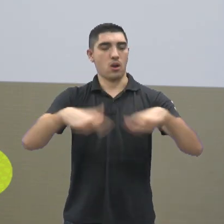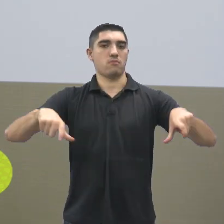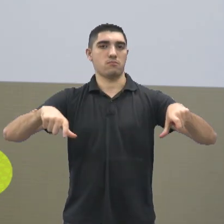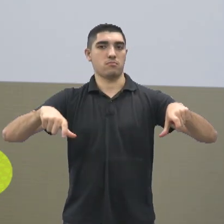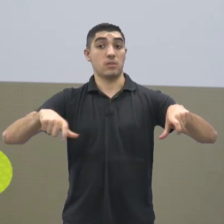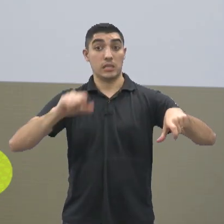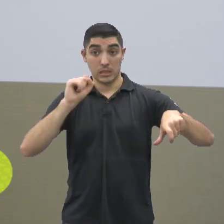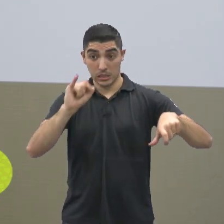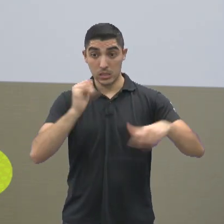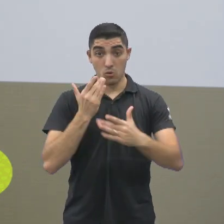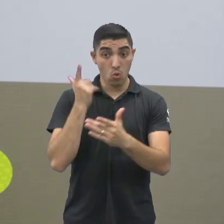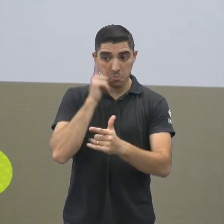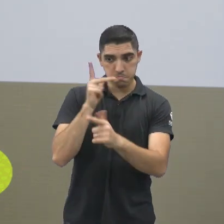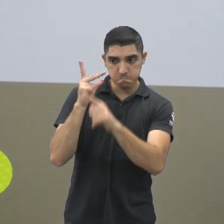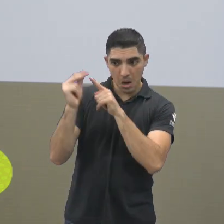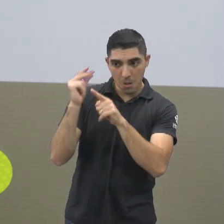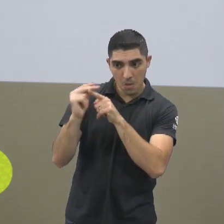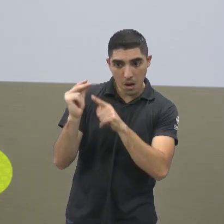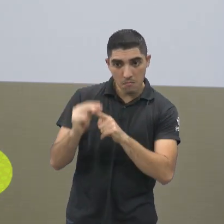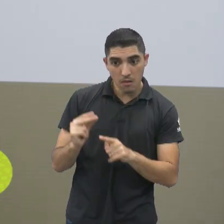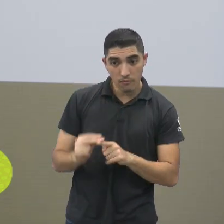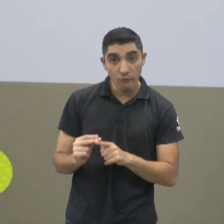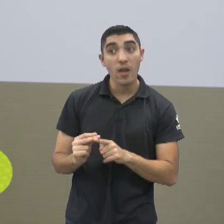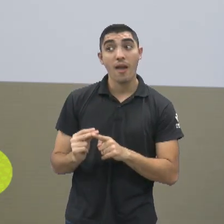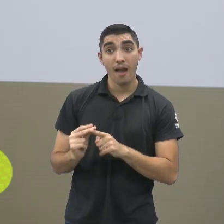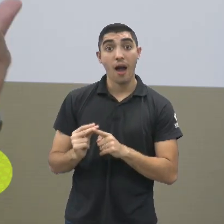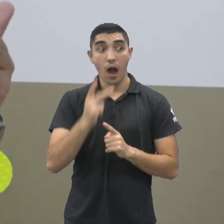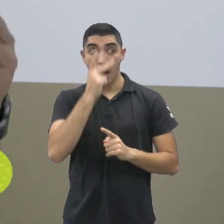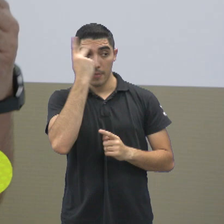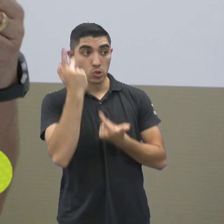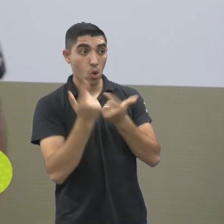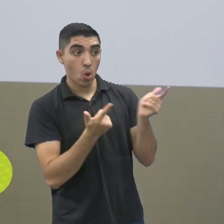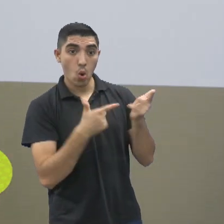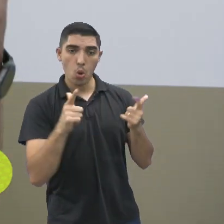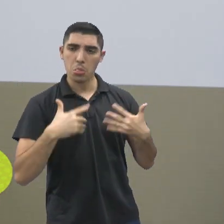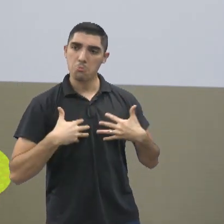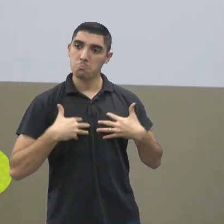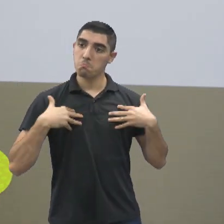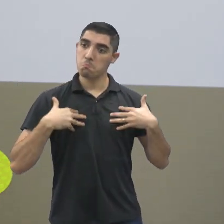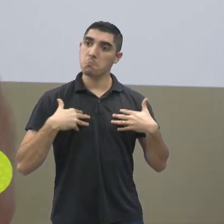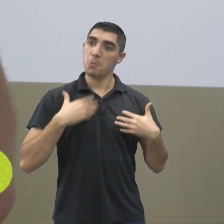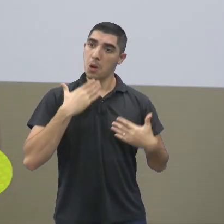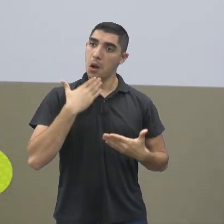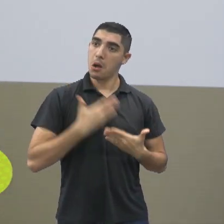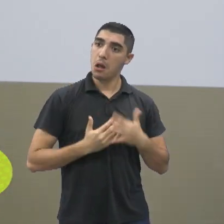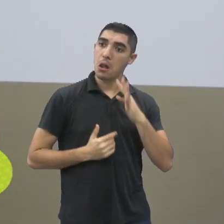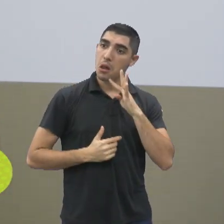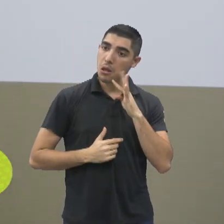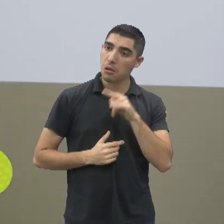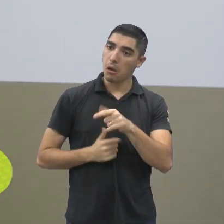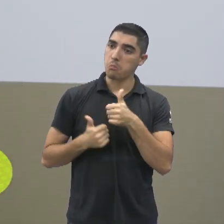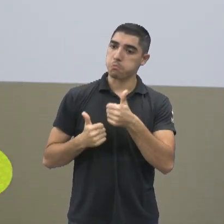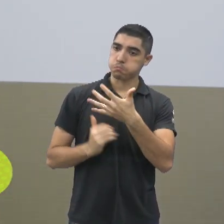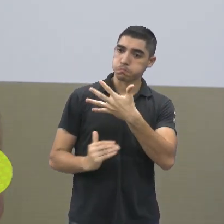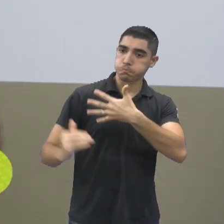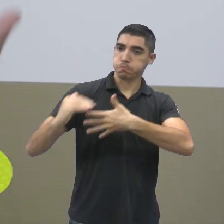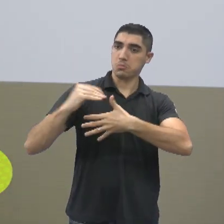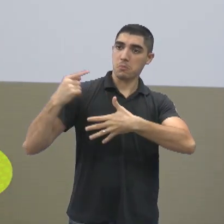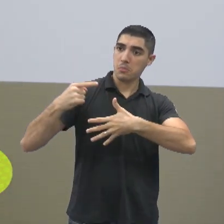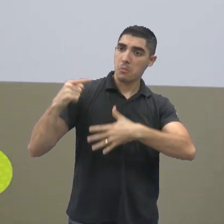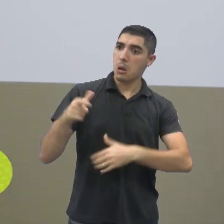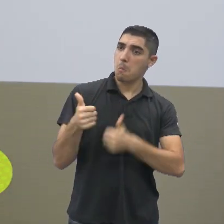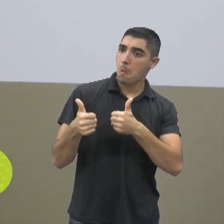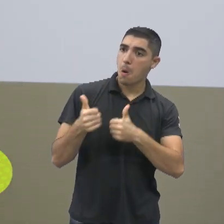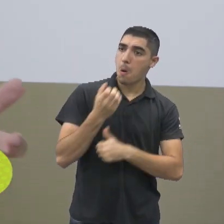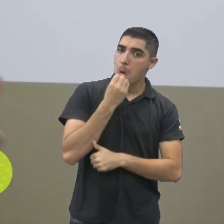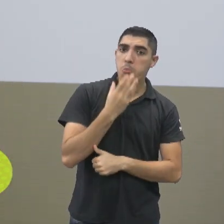causar interesse nas pessoas, mesmo que não seja o que vai no estádio para torcer pro Joseense, mas fala assim, pô, o time está em primeiro, o time está em segundo, o time está mostrando uma coisa legal, vamos